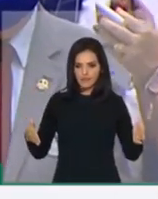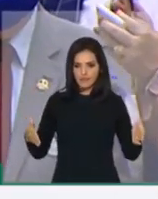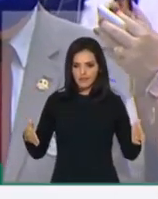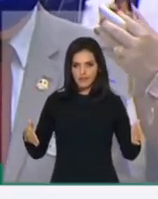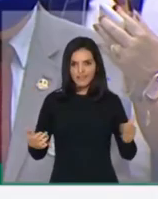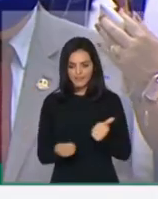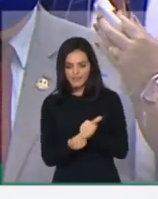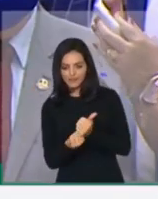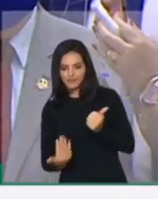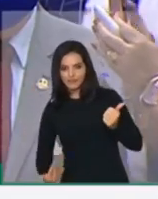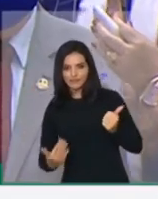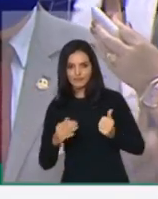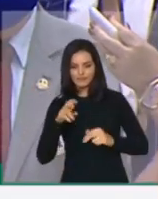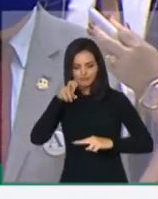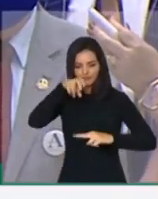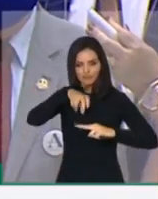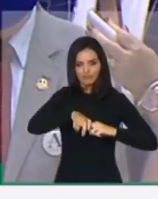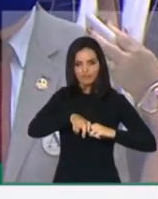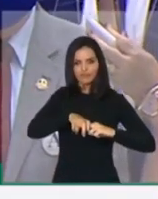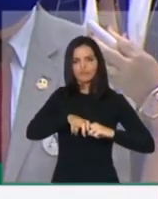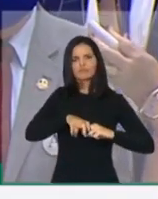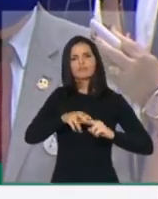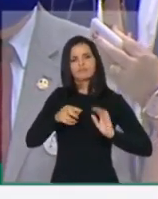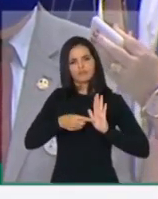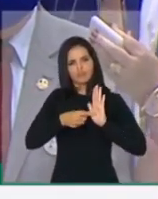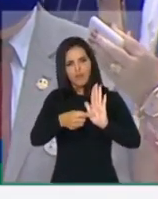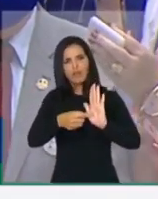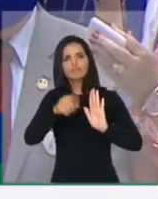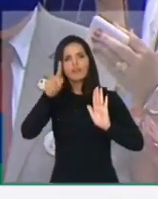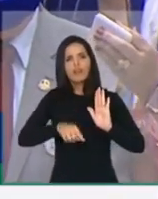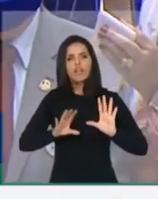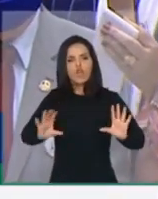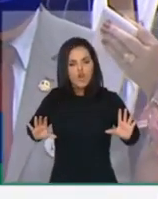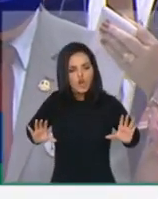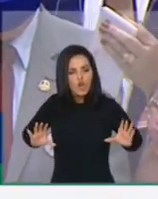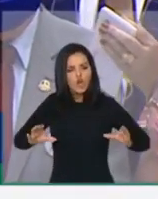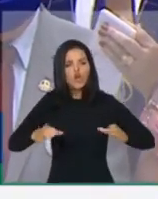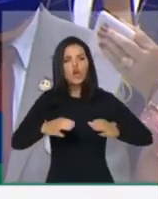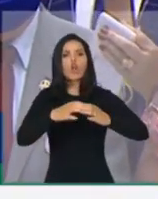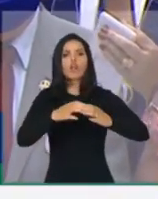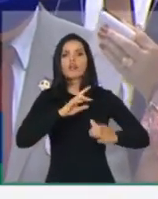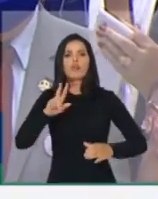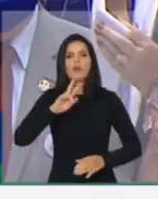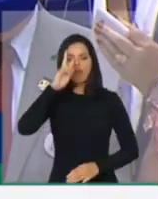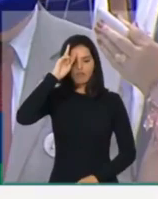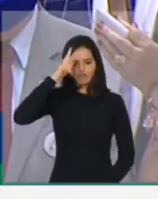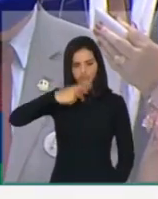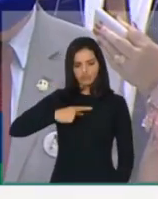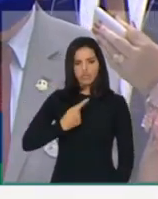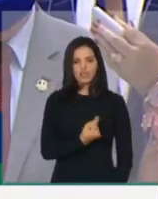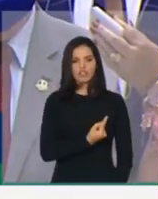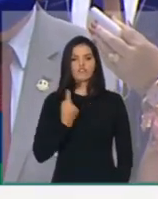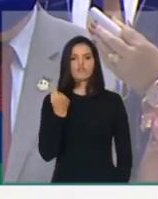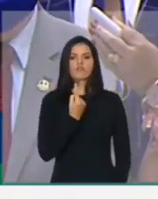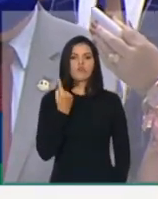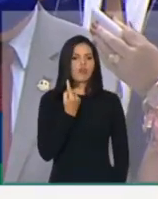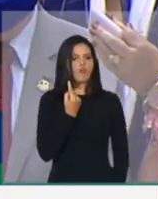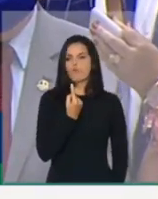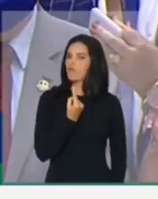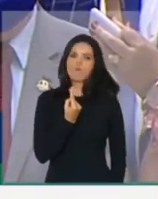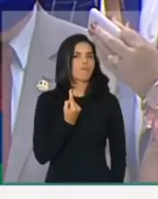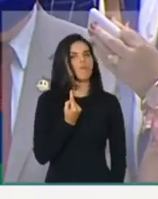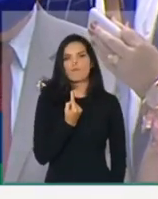discurso anterior, define bem o caráter coletivo e não individualista que deve inspirar a